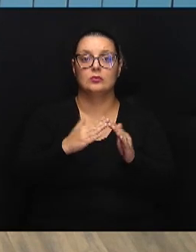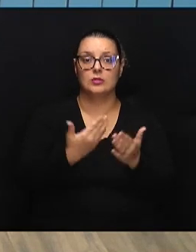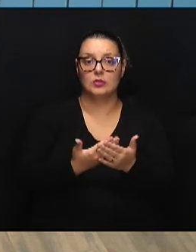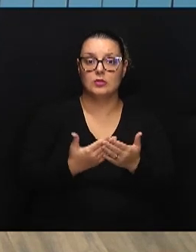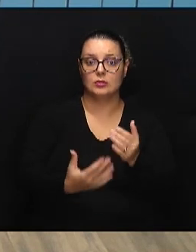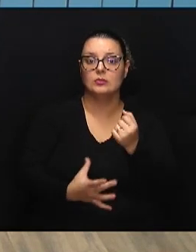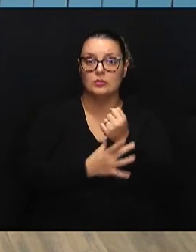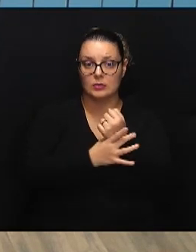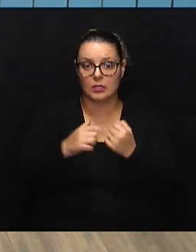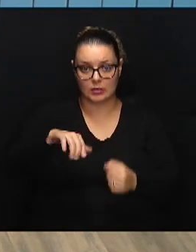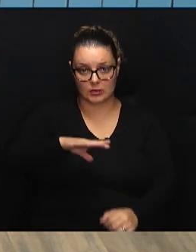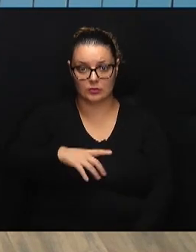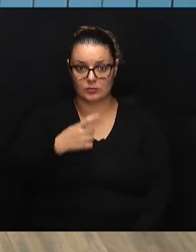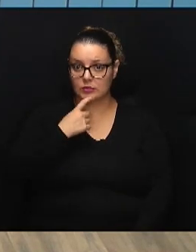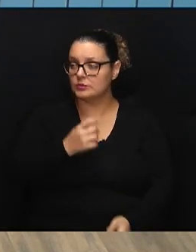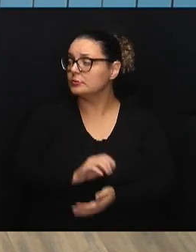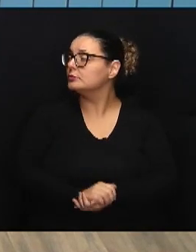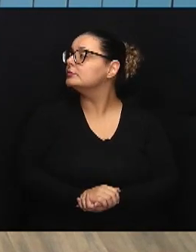Segura aqui no município.